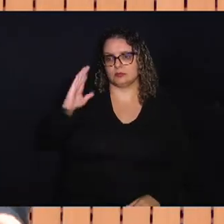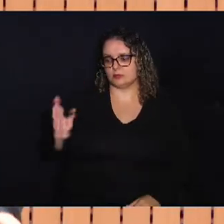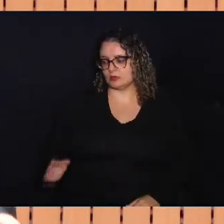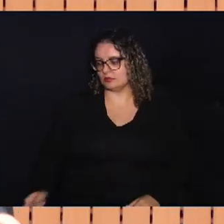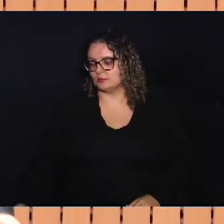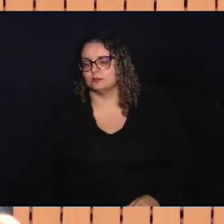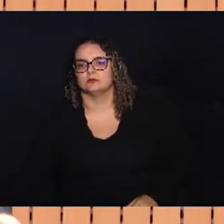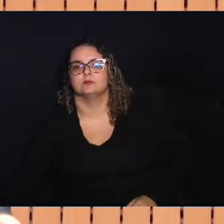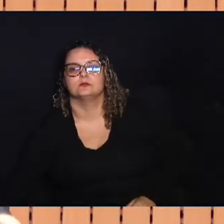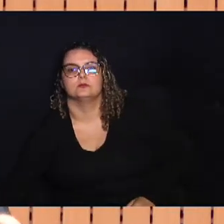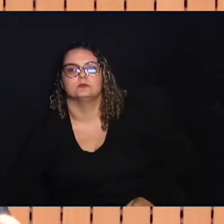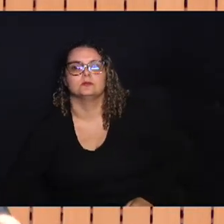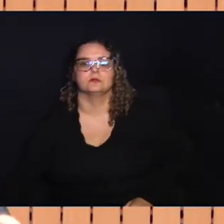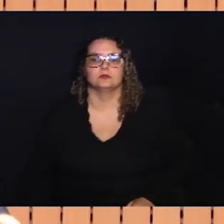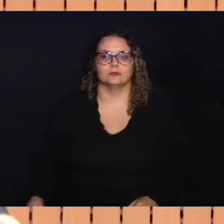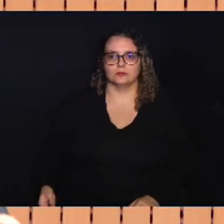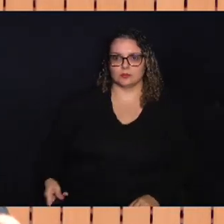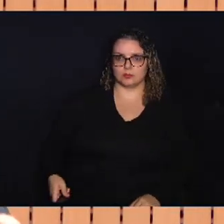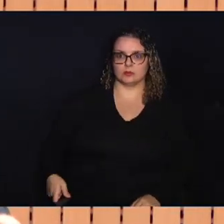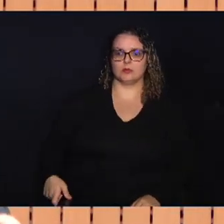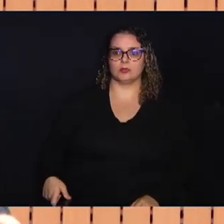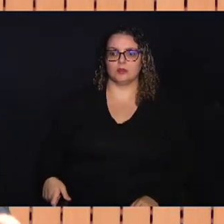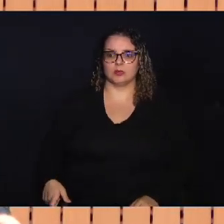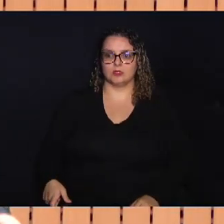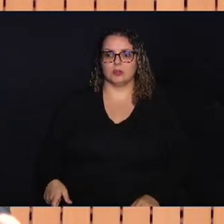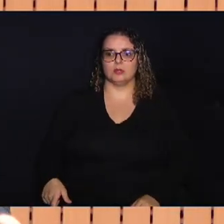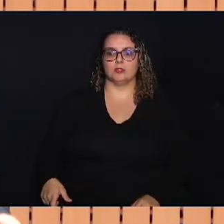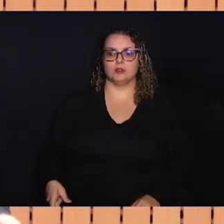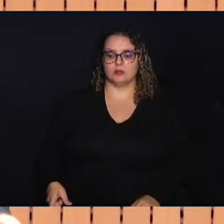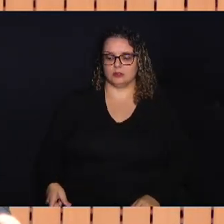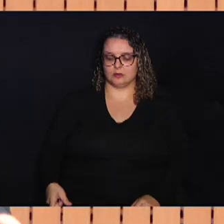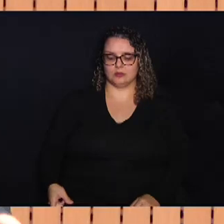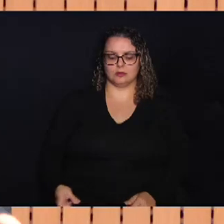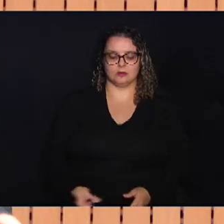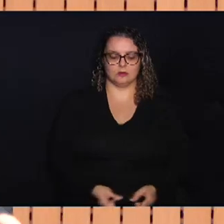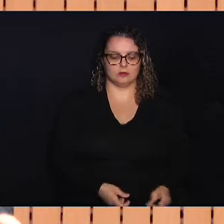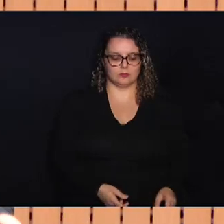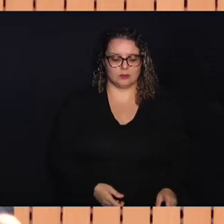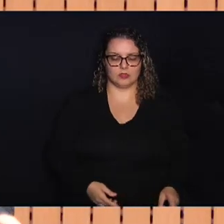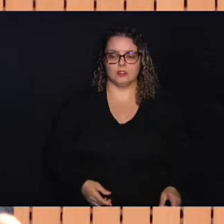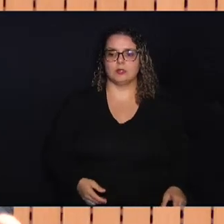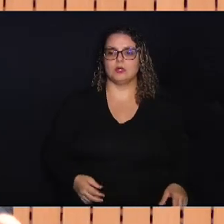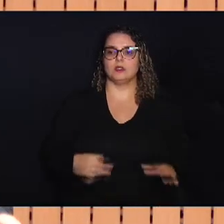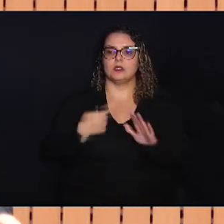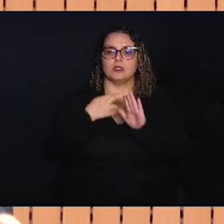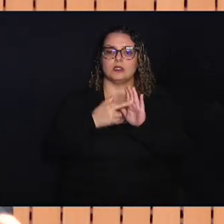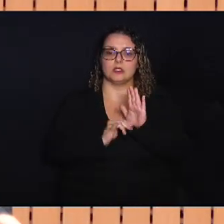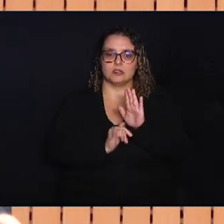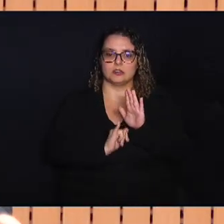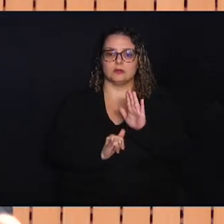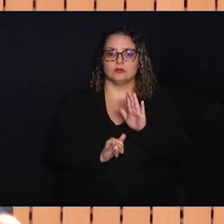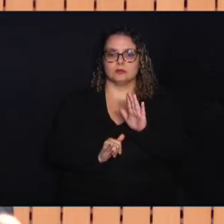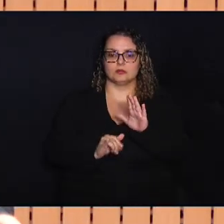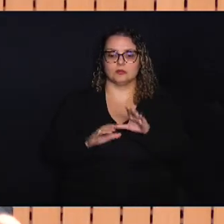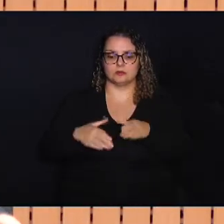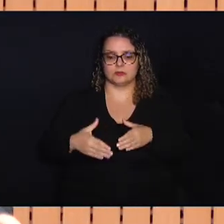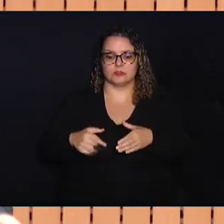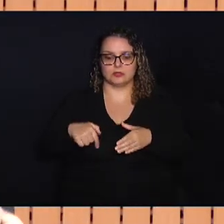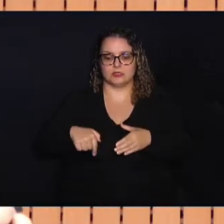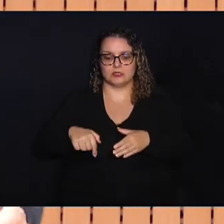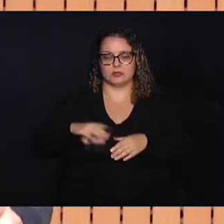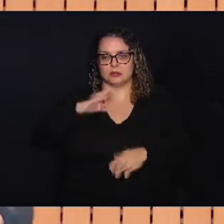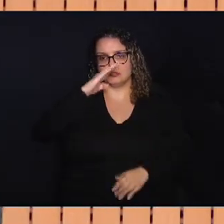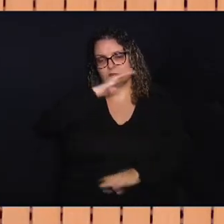oportunidade de ser relator de uma comissão de estudos nessa casa, depois